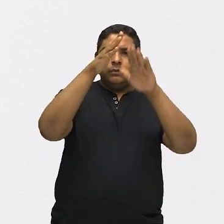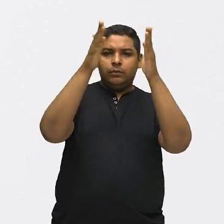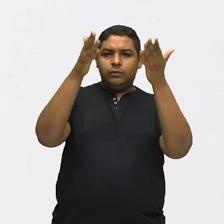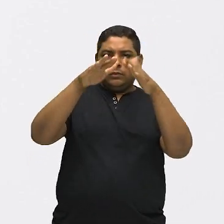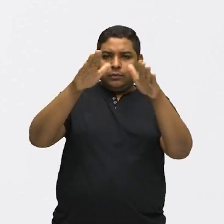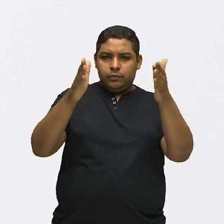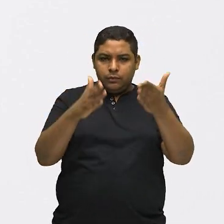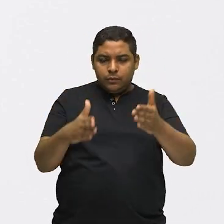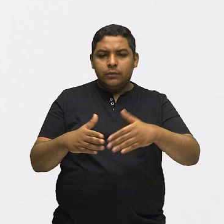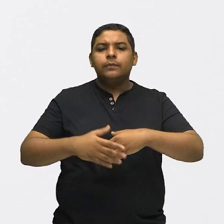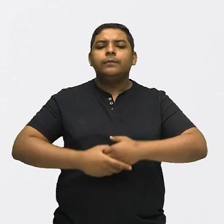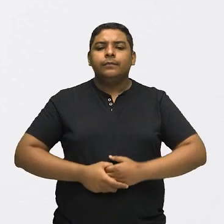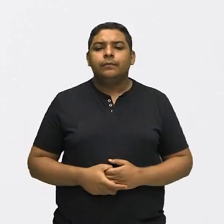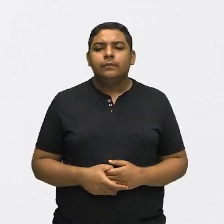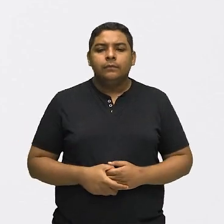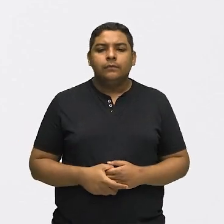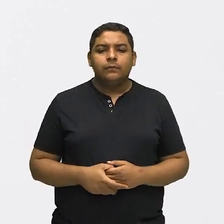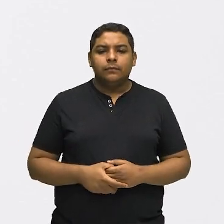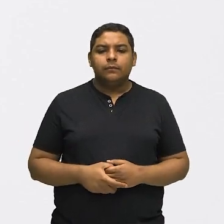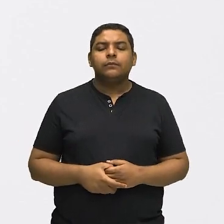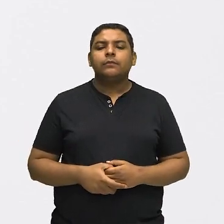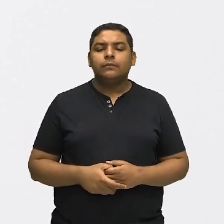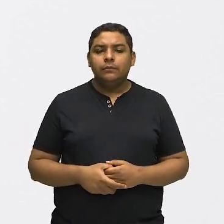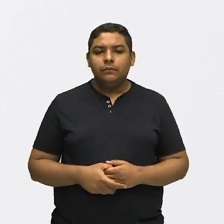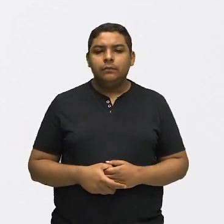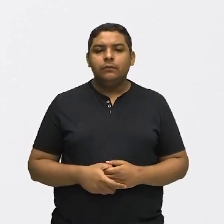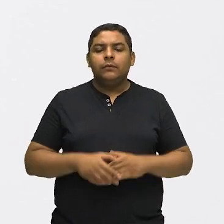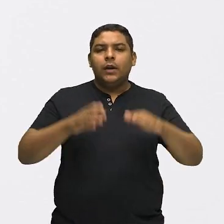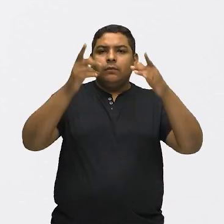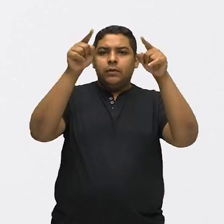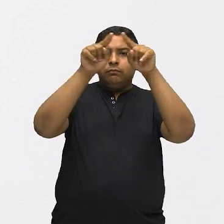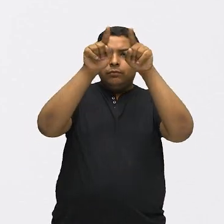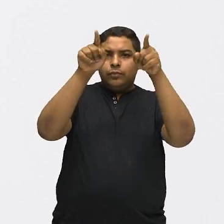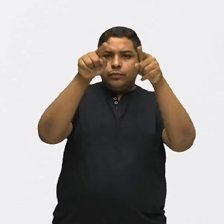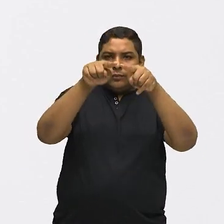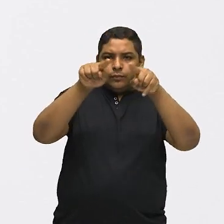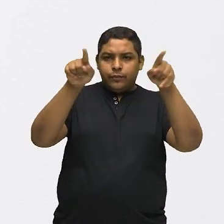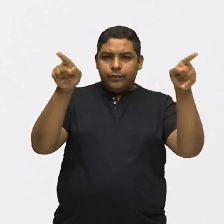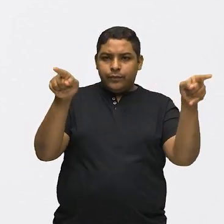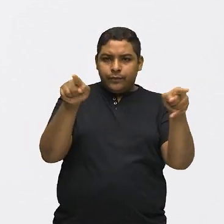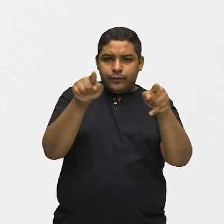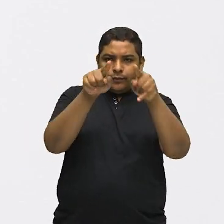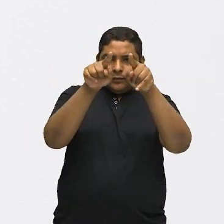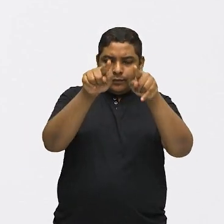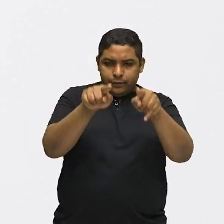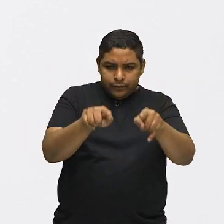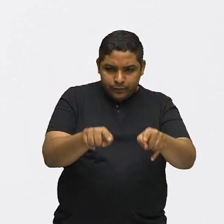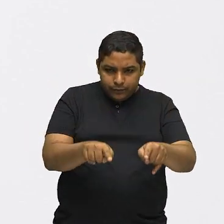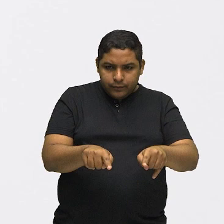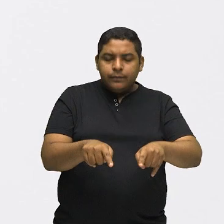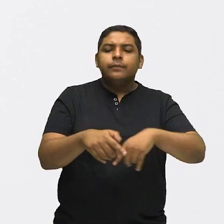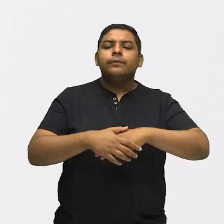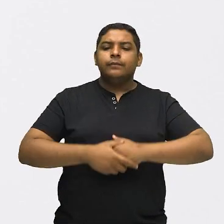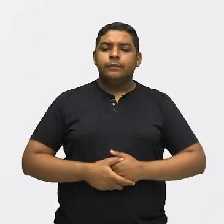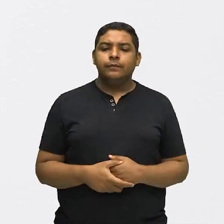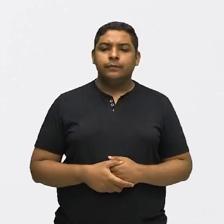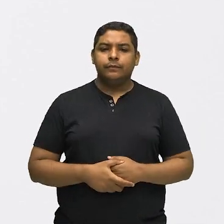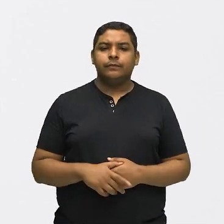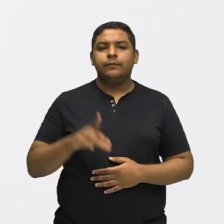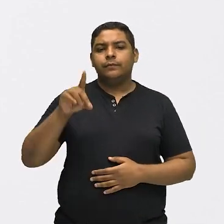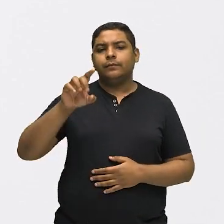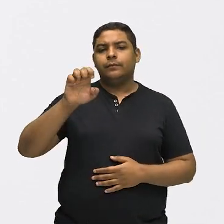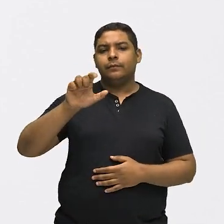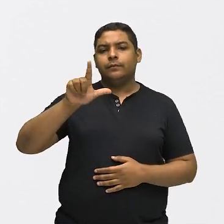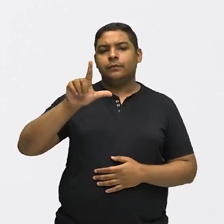linha. Então, contornar é pontilhar o contorno da figura. E o que é delinear,